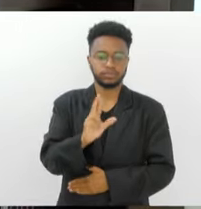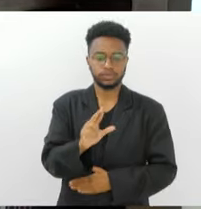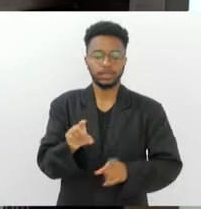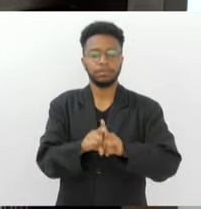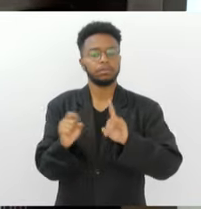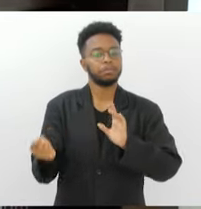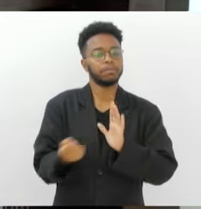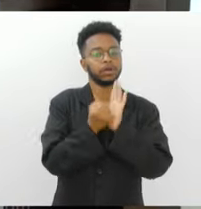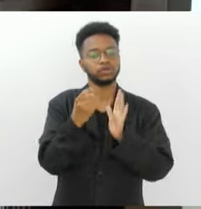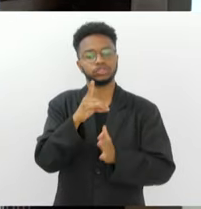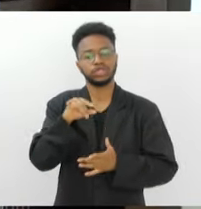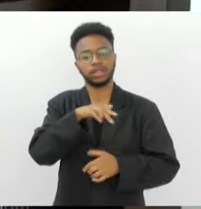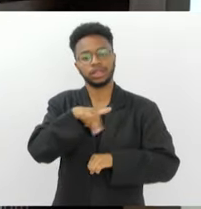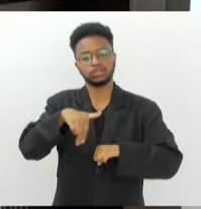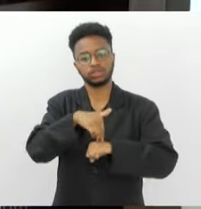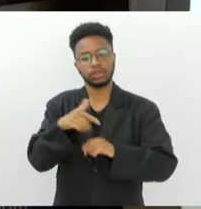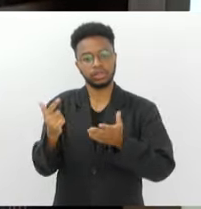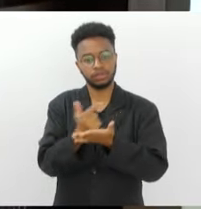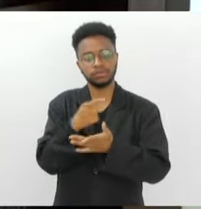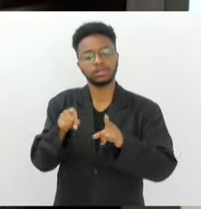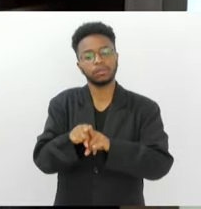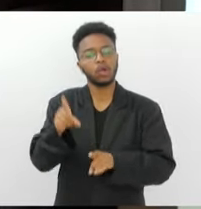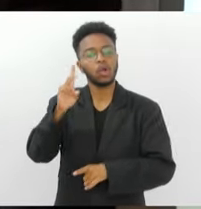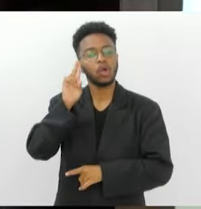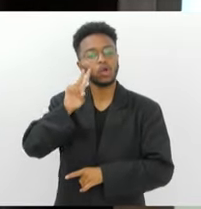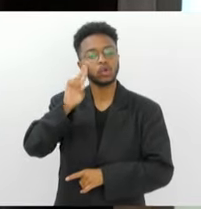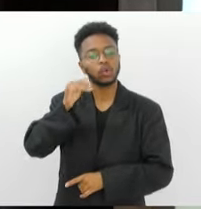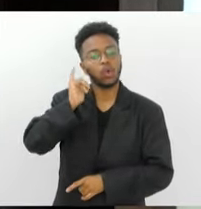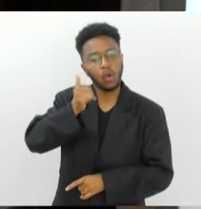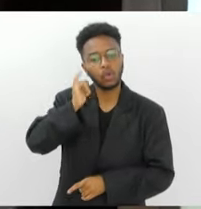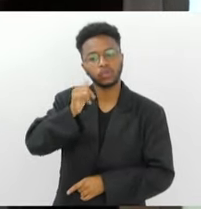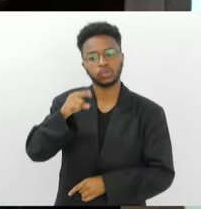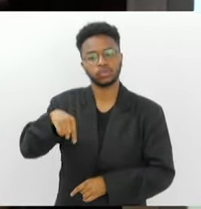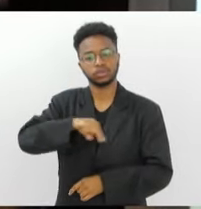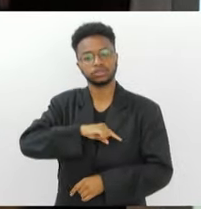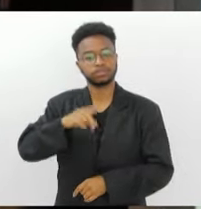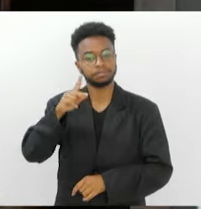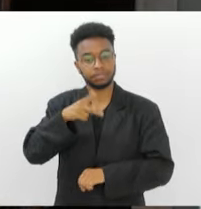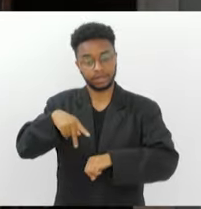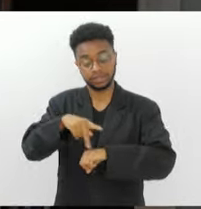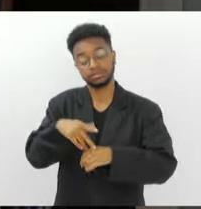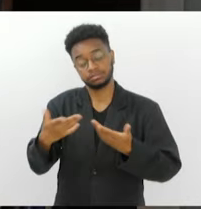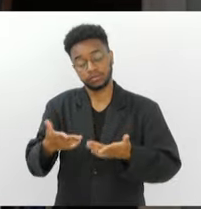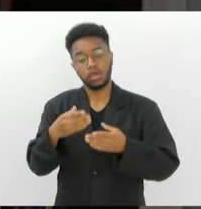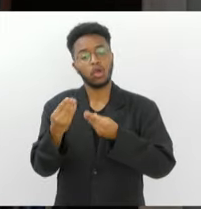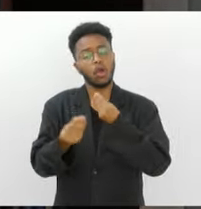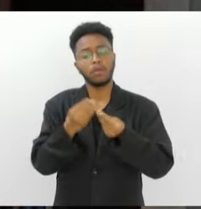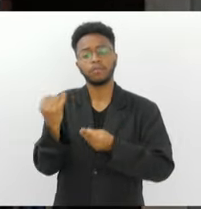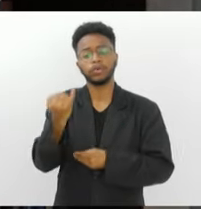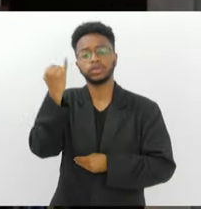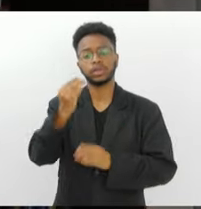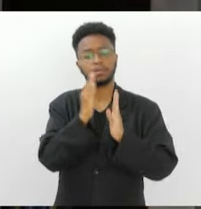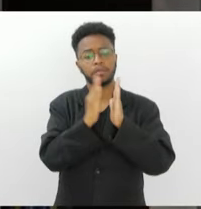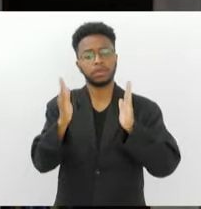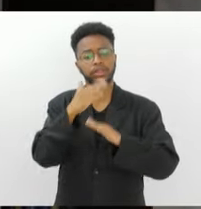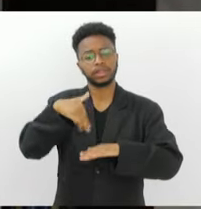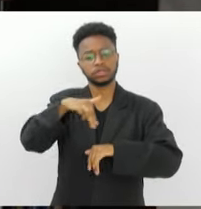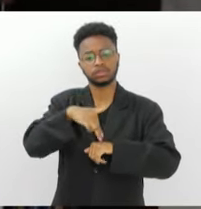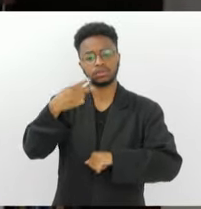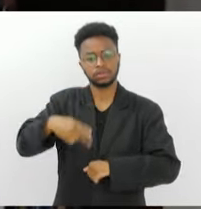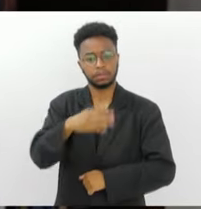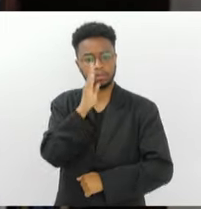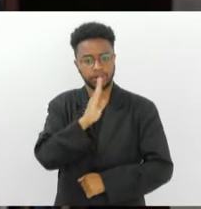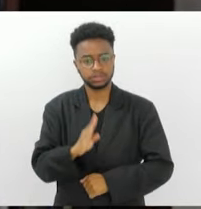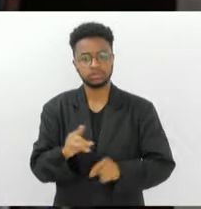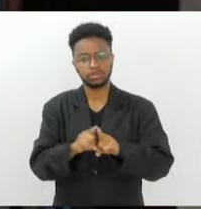Dia Nacional do Livro, também conta a história do nosso país, preserva a memória do nosso país, a importância dessa da Biblioteca Nacional, para, não só para o nosso país, né,